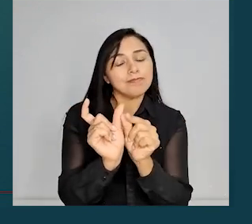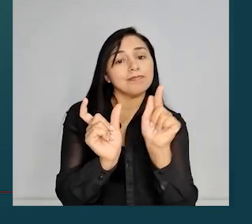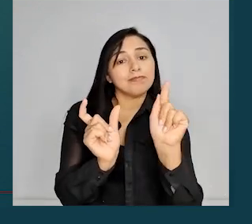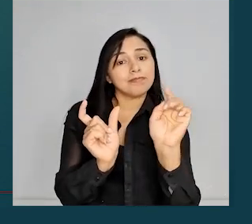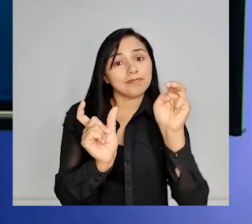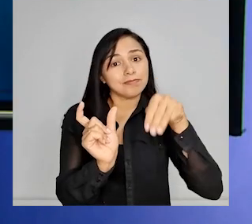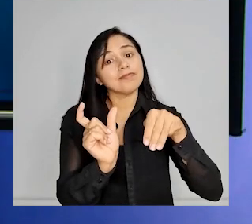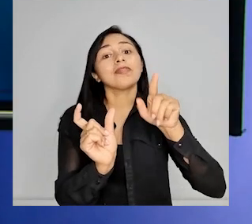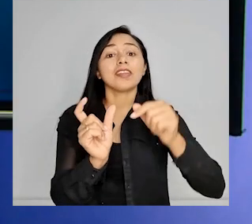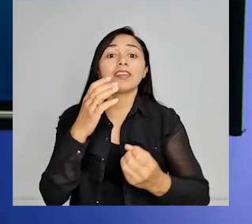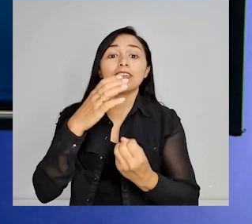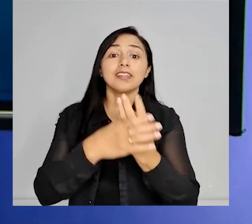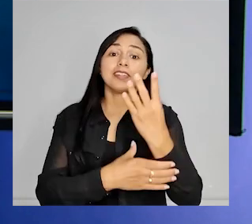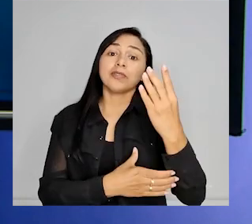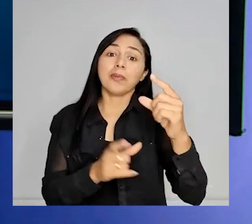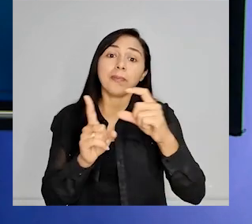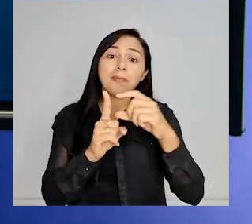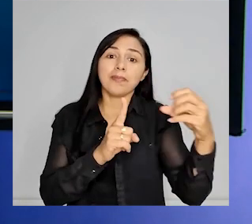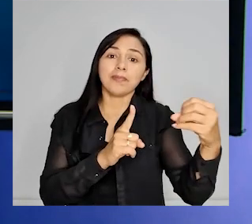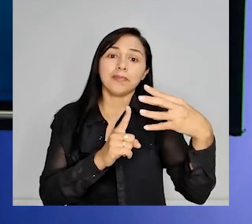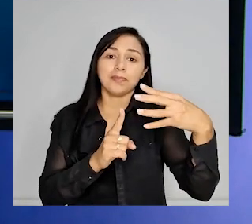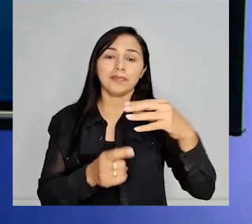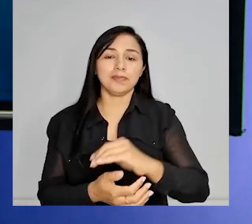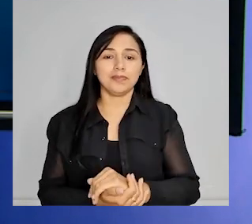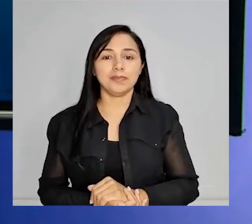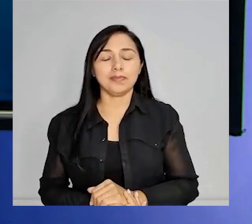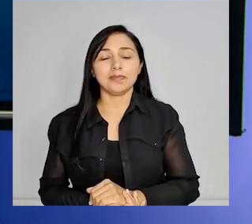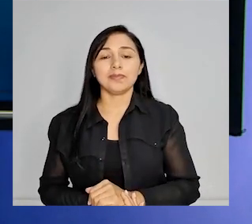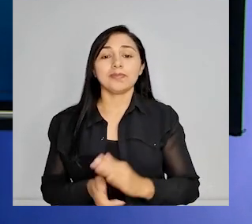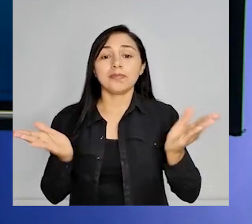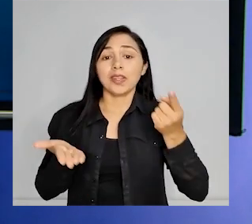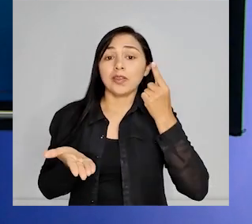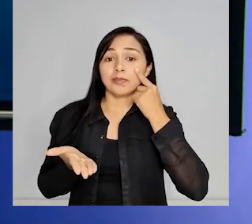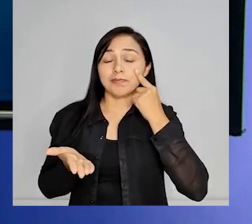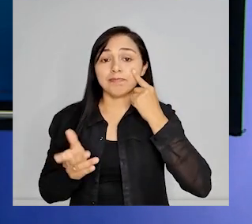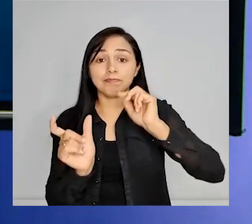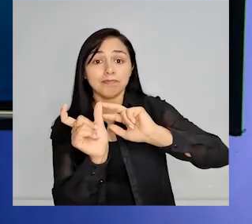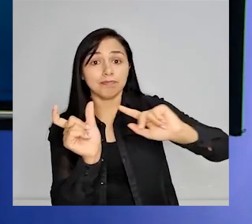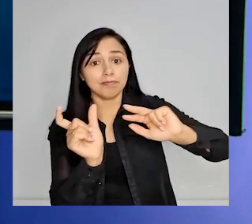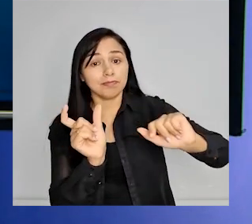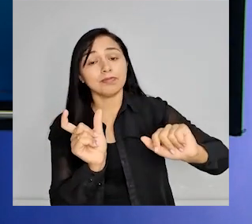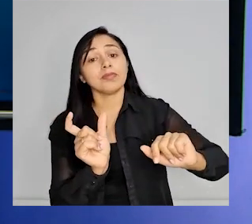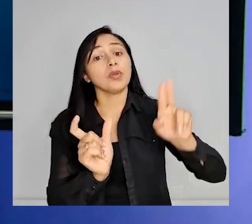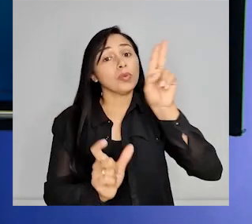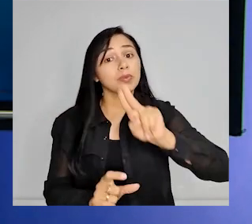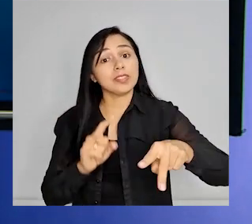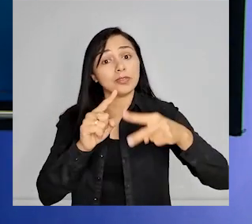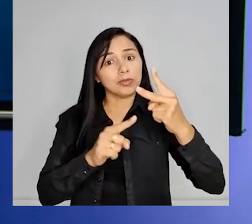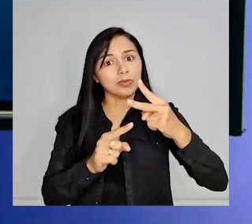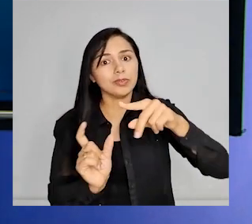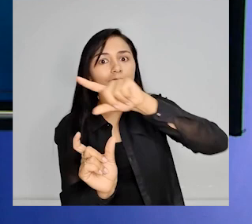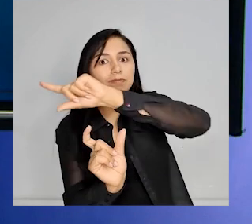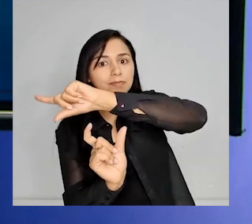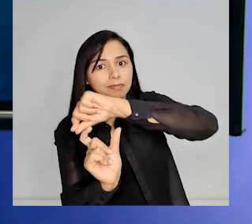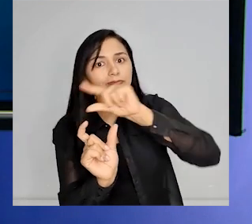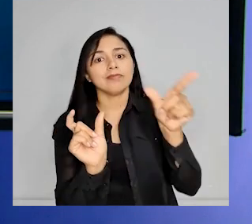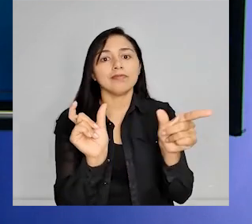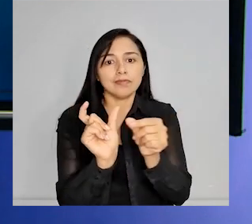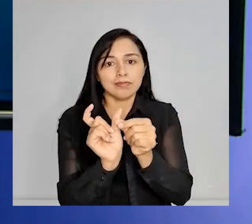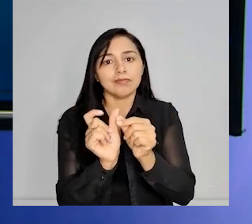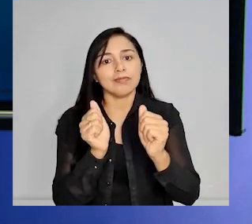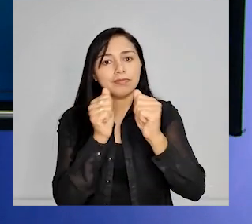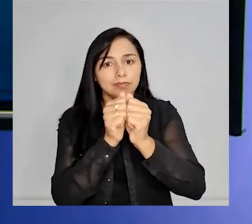novas palavras. Vamos ver agora a derivação prefixal e sufixal.